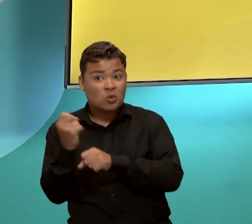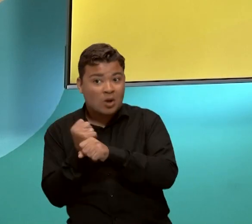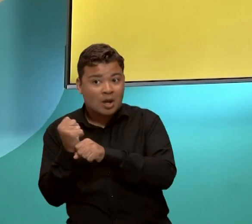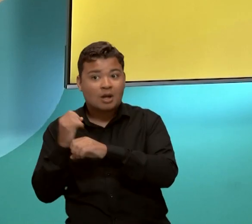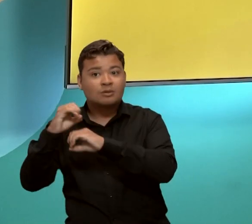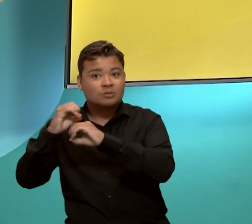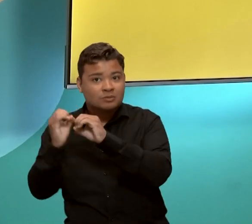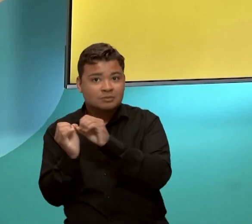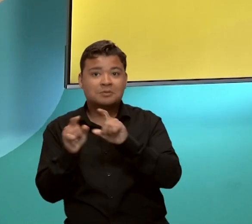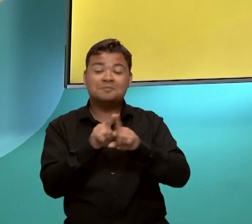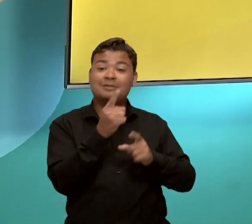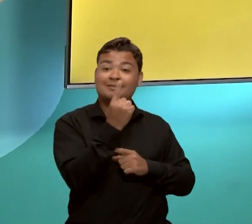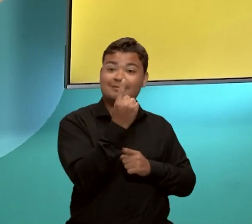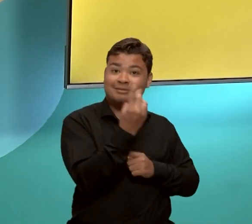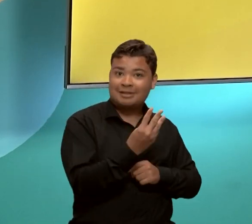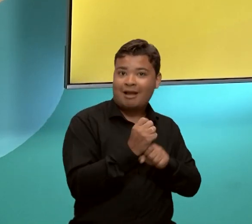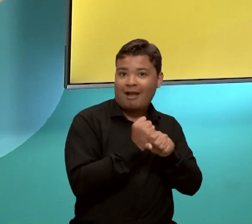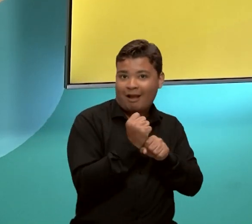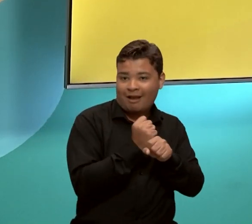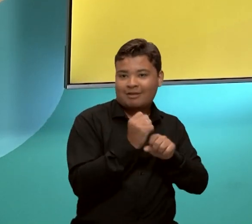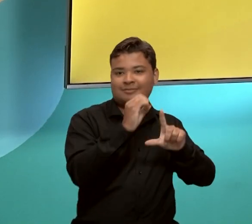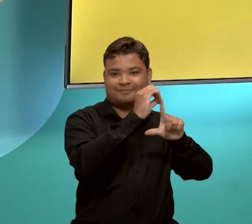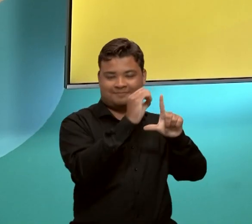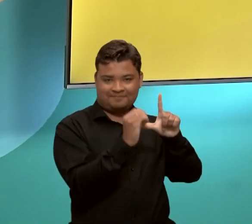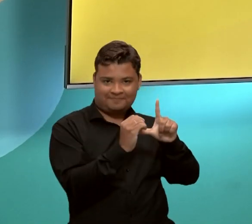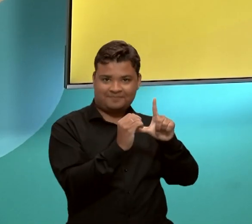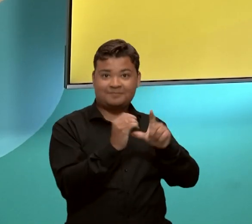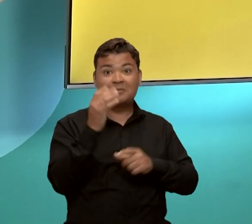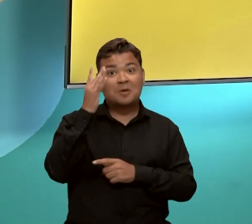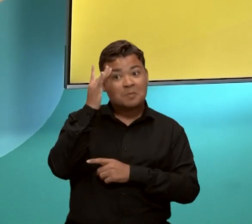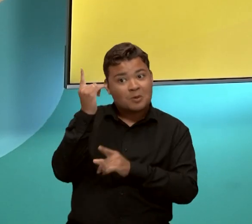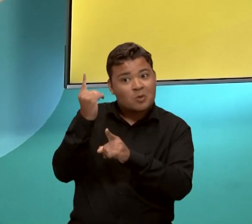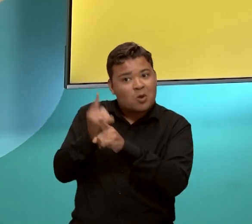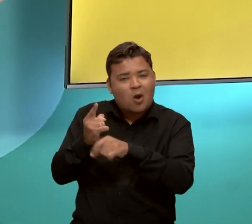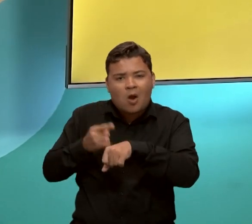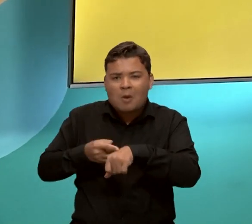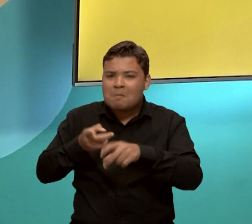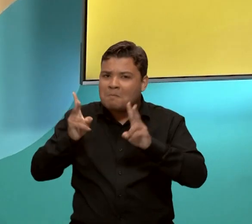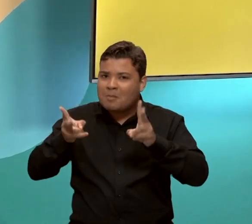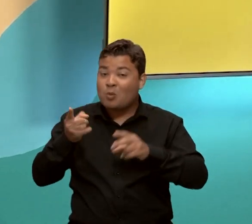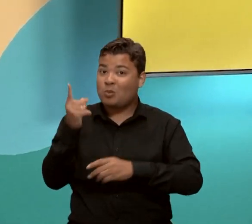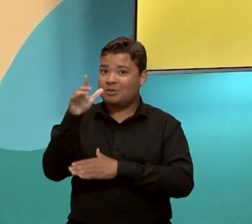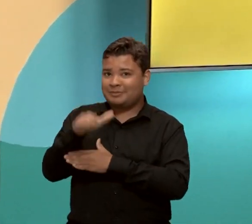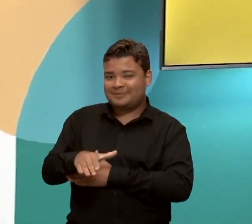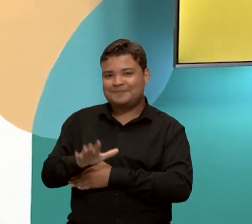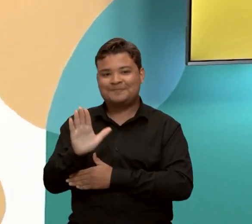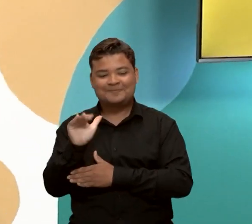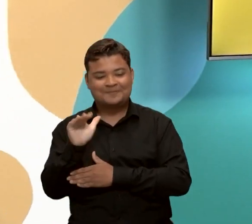13 anos da TV UFG. Espero amanhã no mesmo horário, 13h. Até lá!